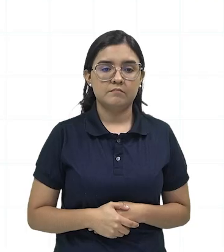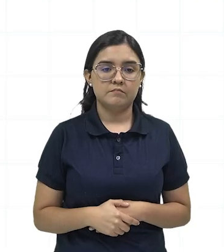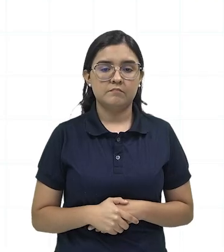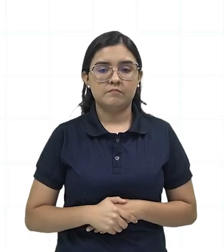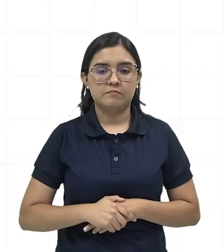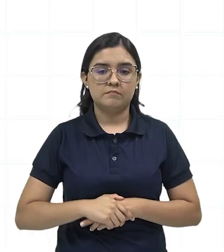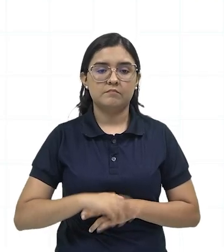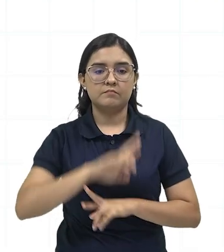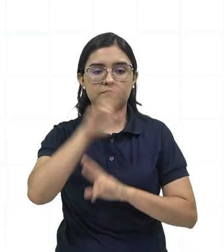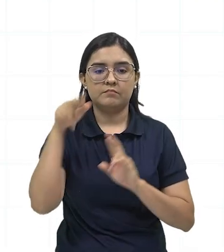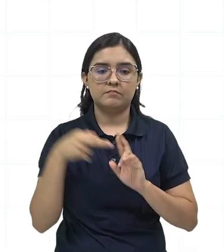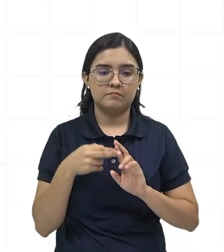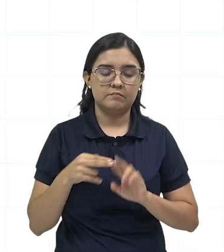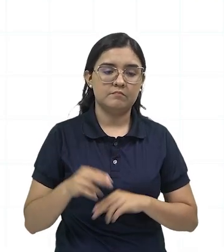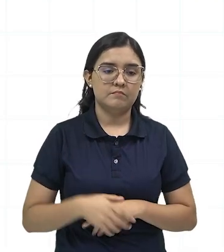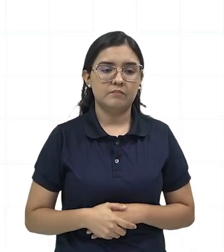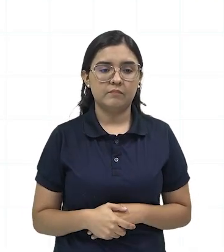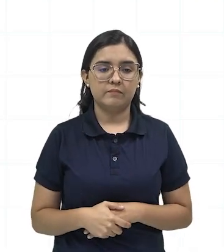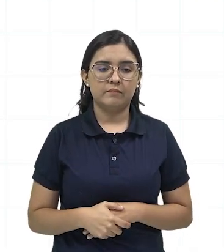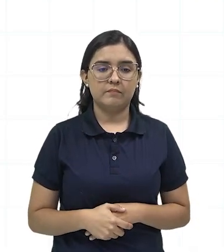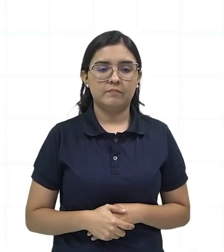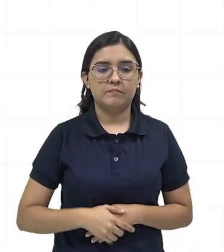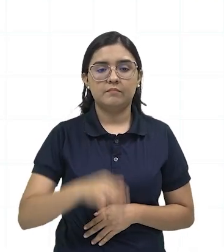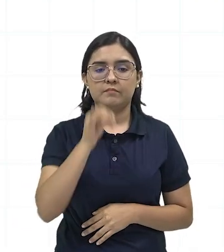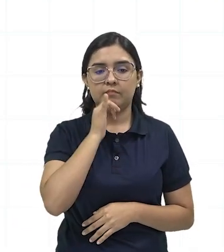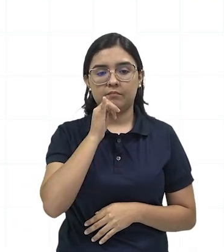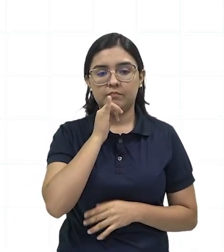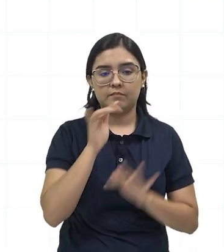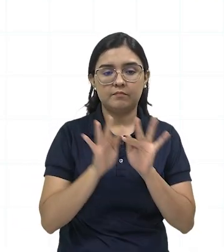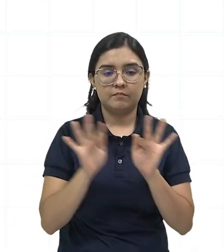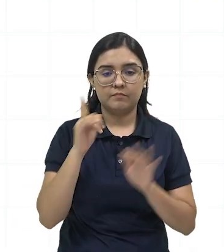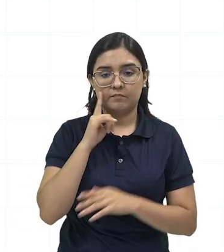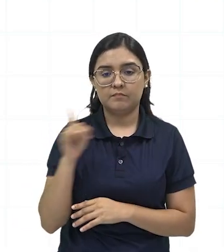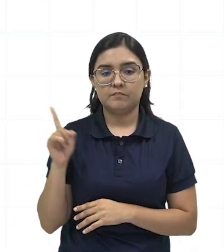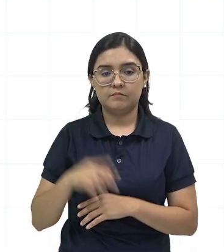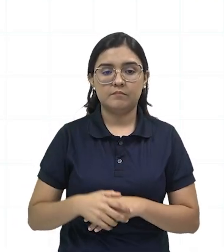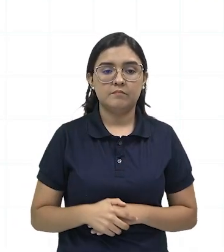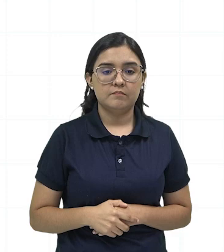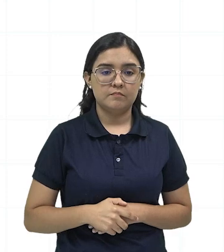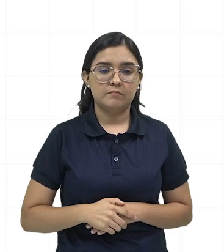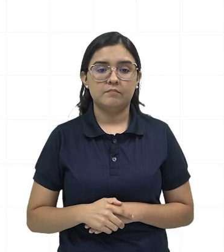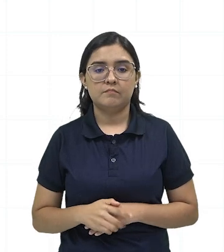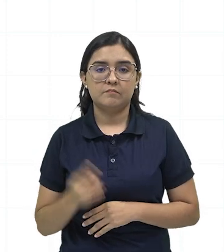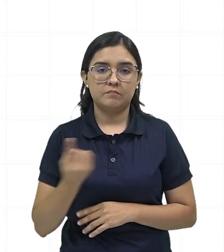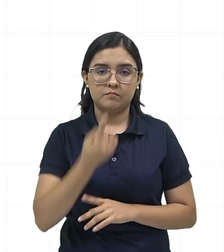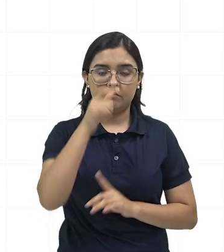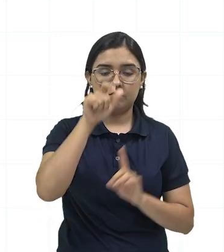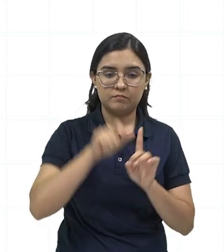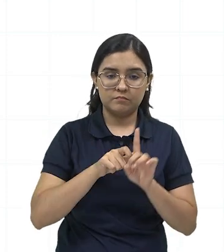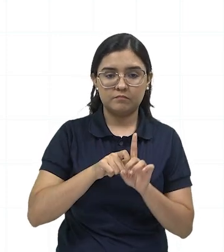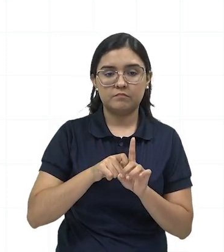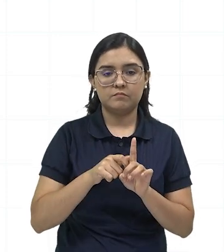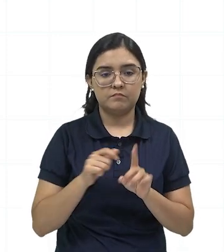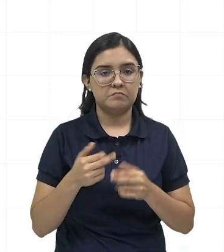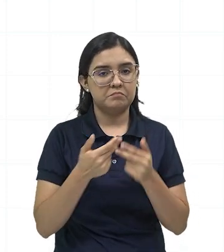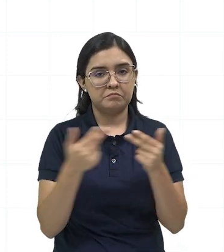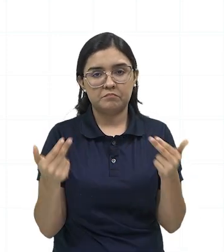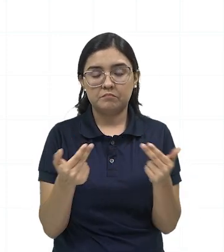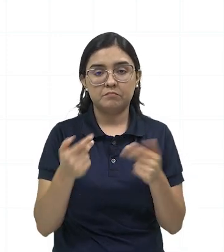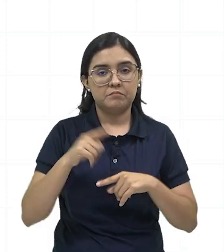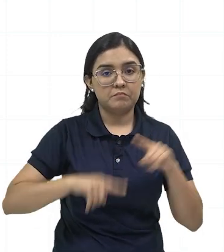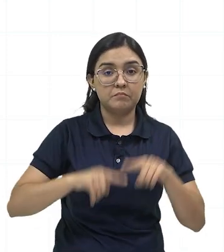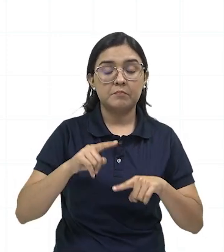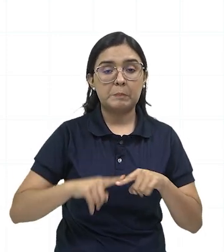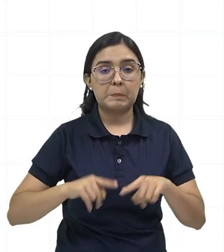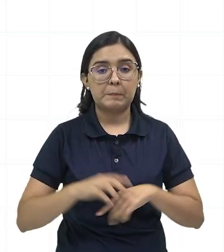a um mesmo referente. Então, observe que nós vamos ter apenas um referente, ou apenas um sujeito, ou uma coisa, um